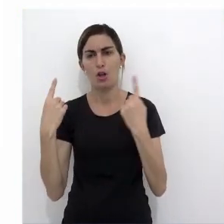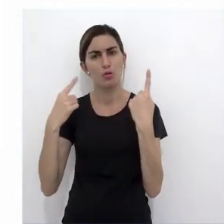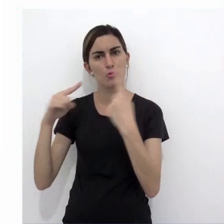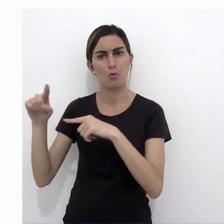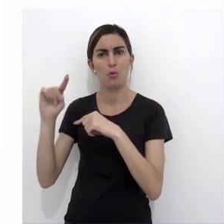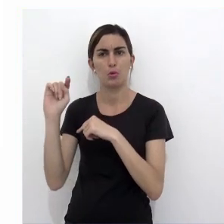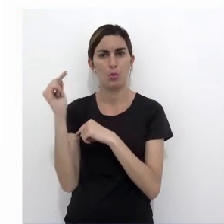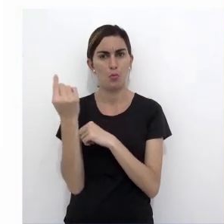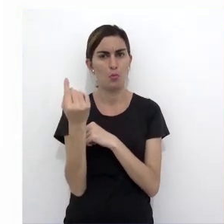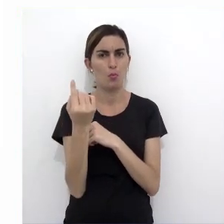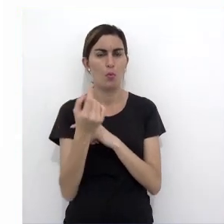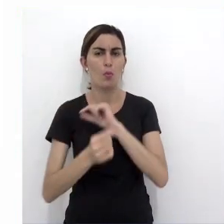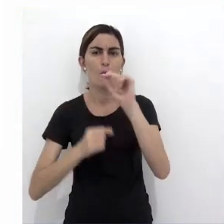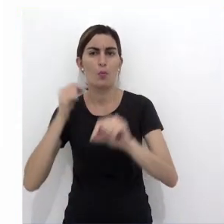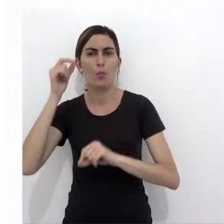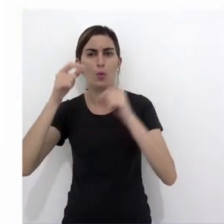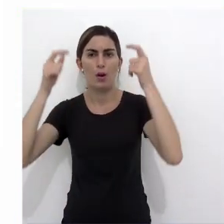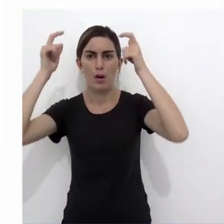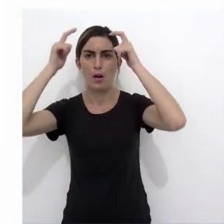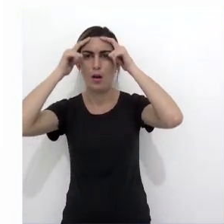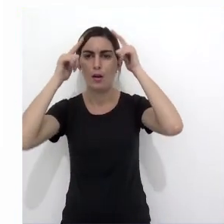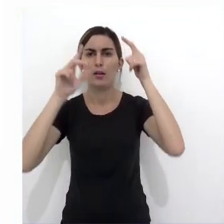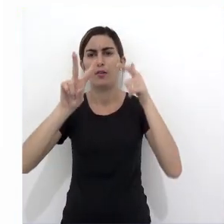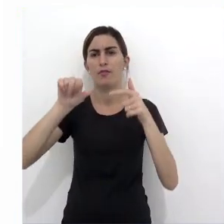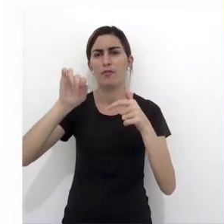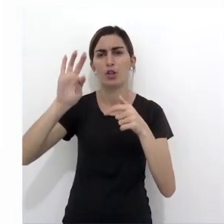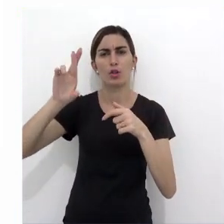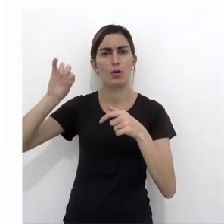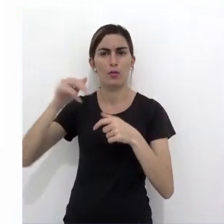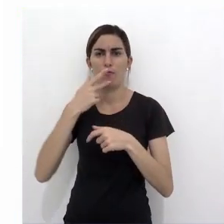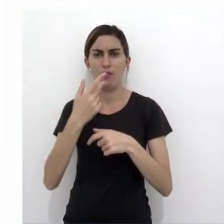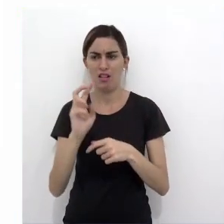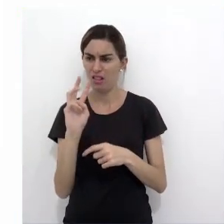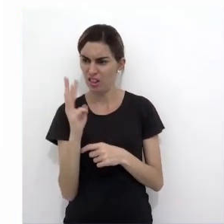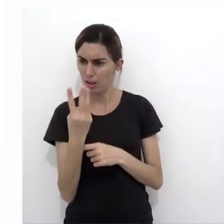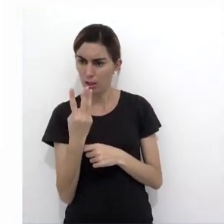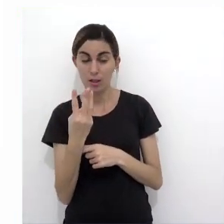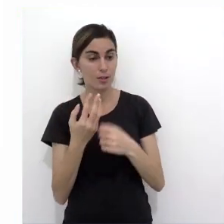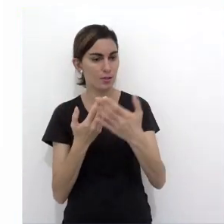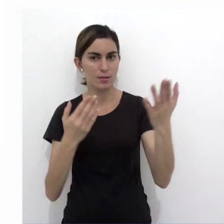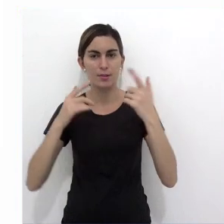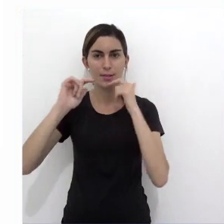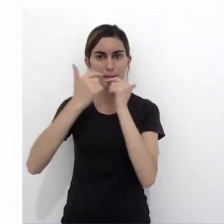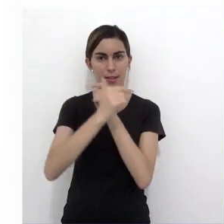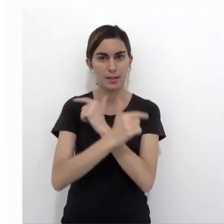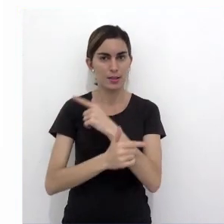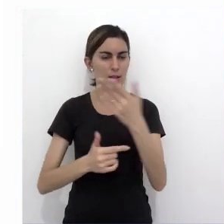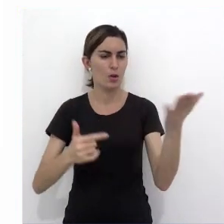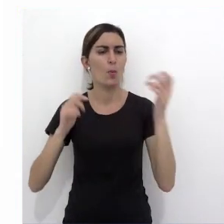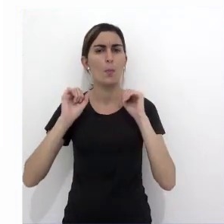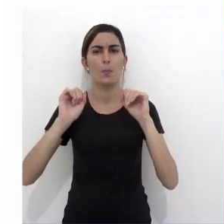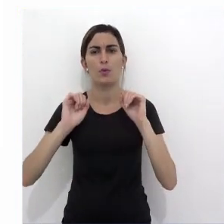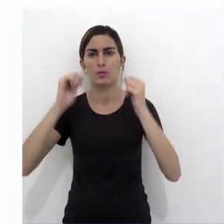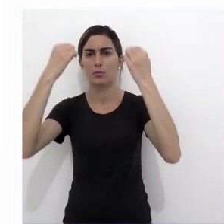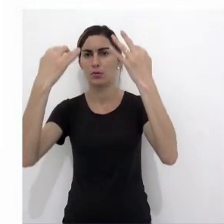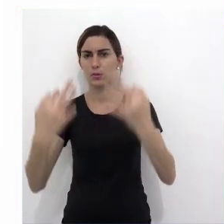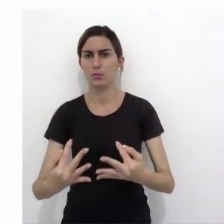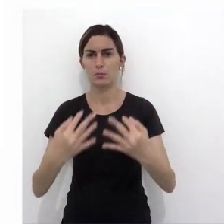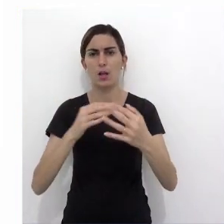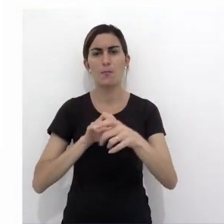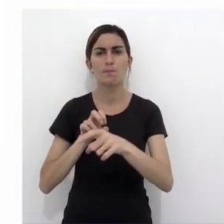Aí o que é que a Rainha Vitória diz aí? 3. Quer dizer que com essa charge aí, nós podemos explicar a